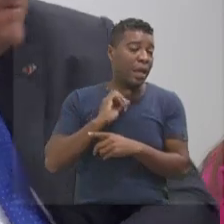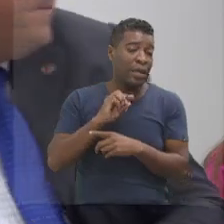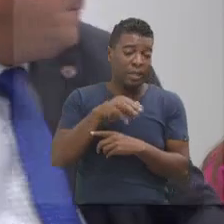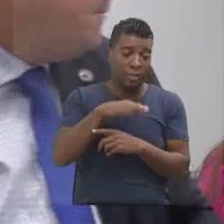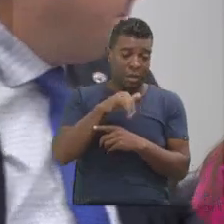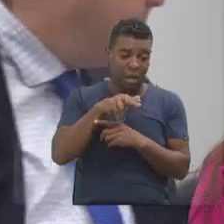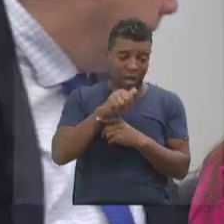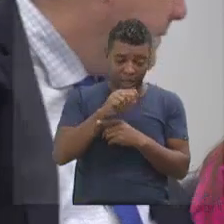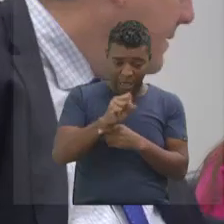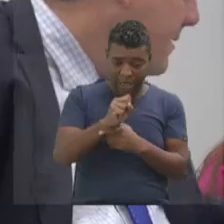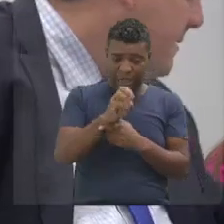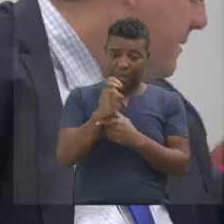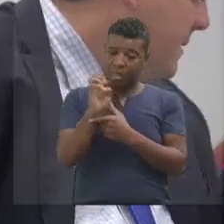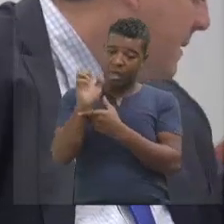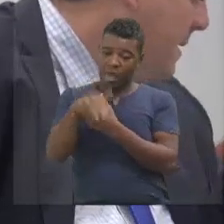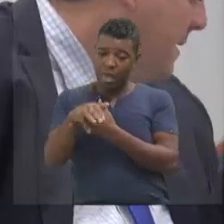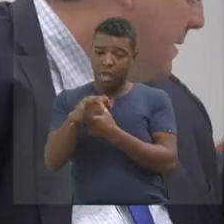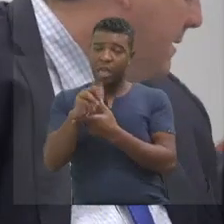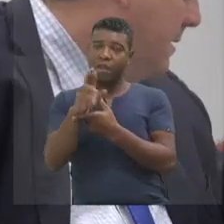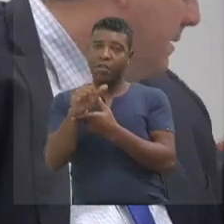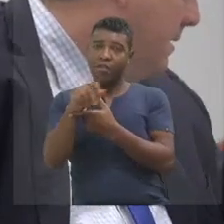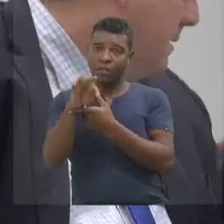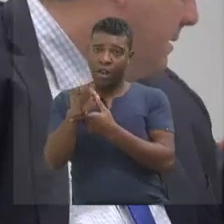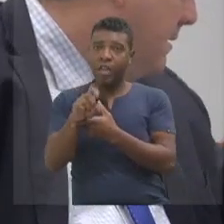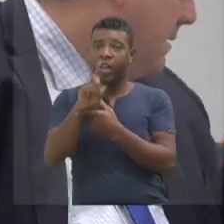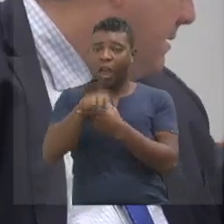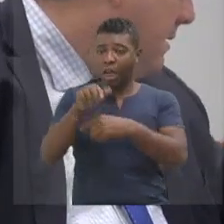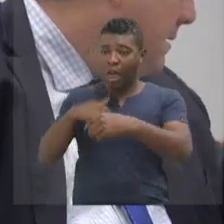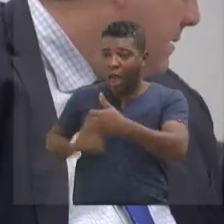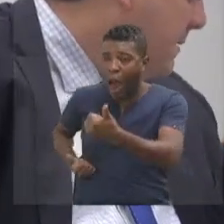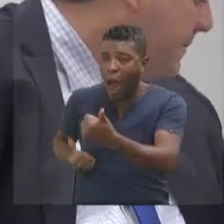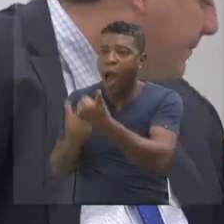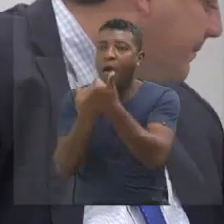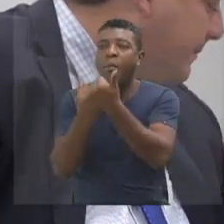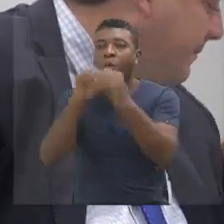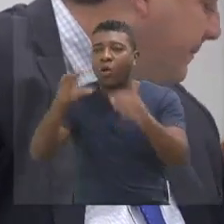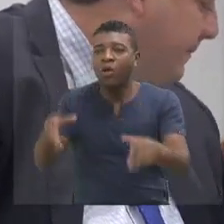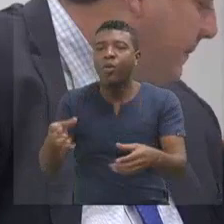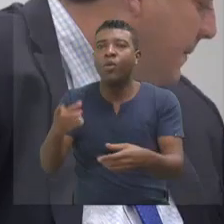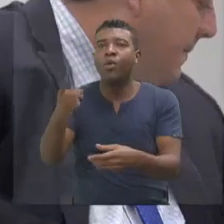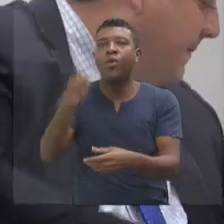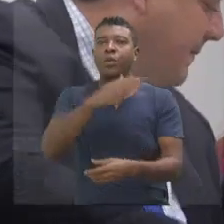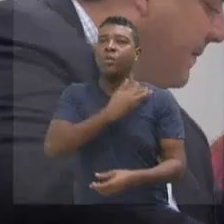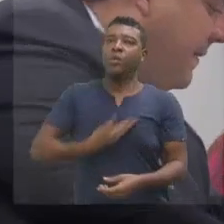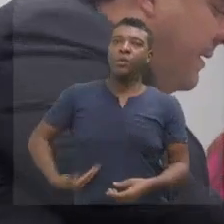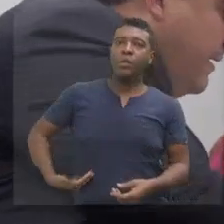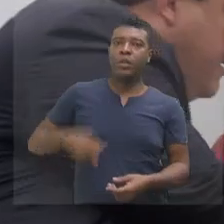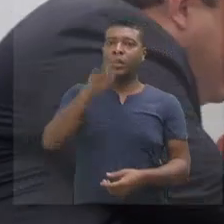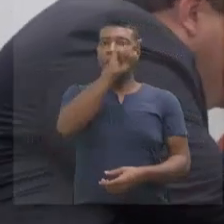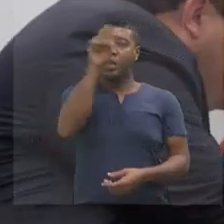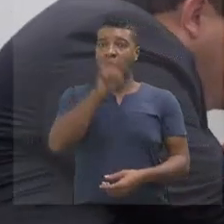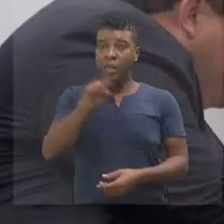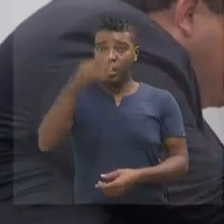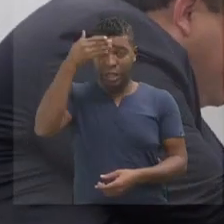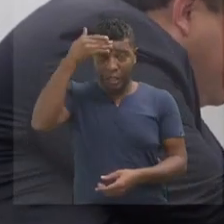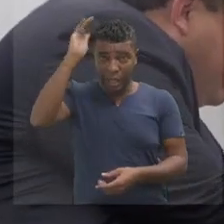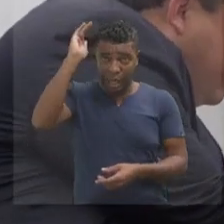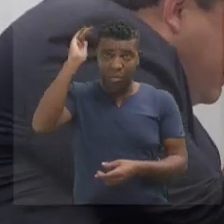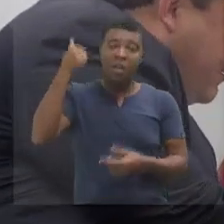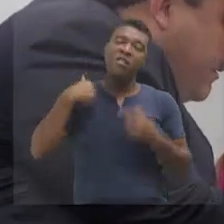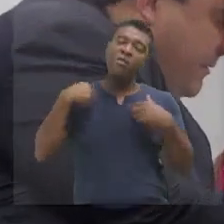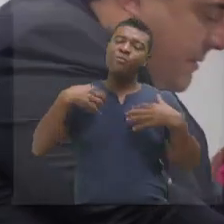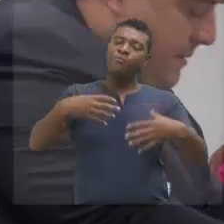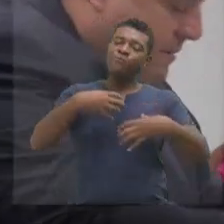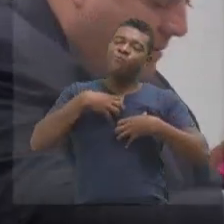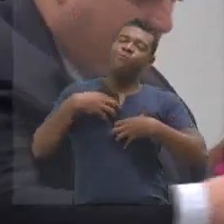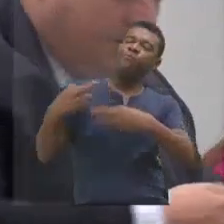ao governo Romeu Zema é papel que eu exerço com muita responsabilidade orgulho